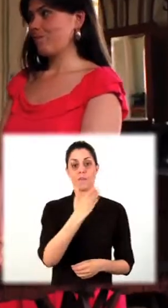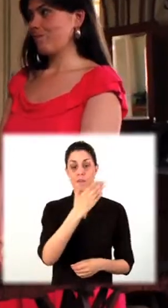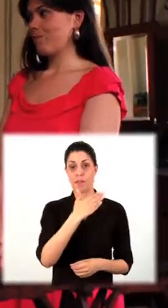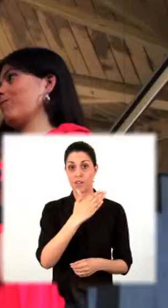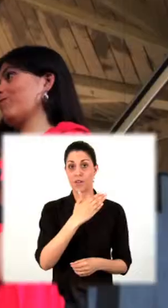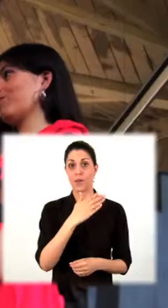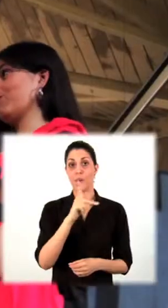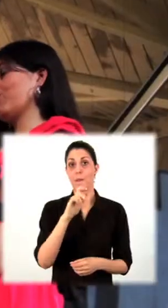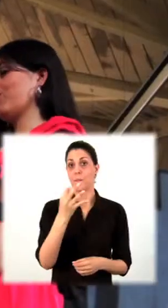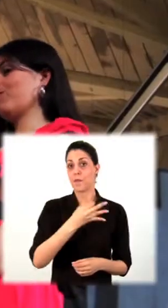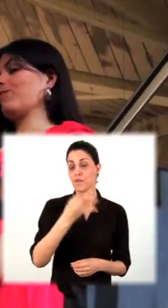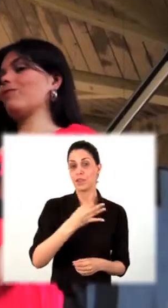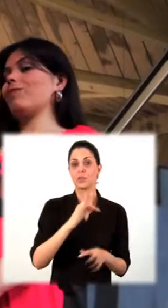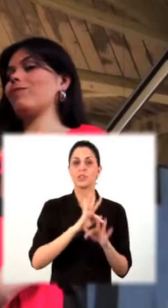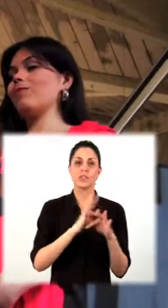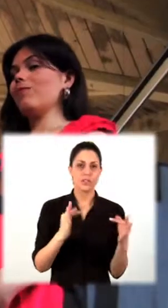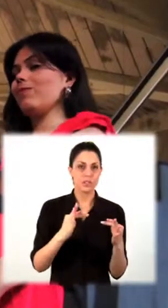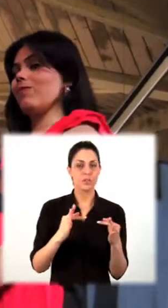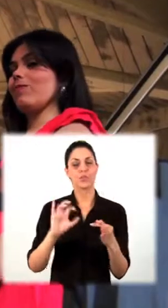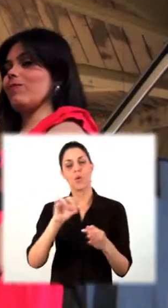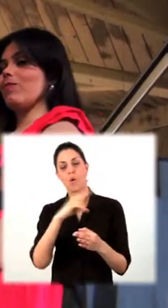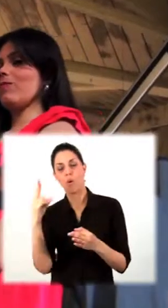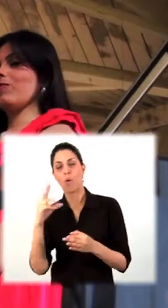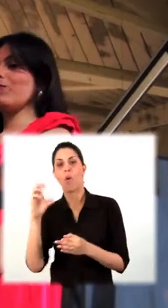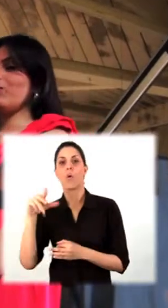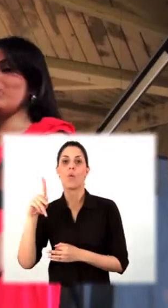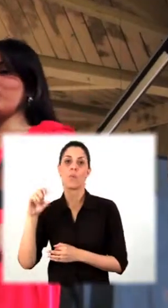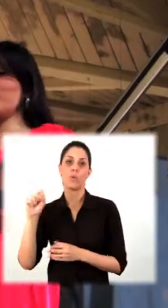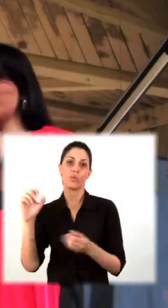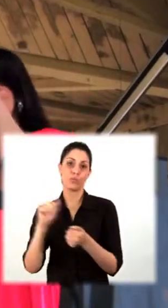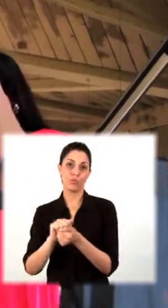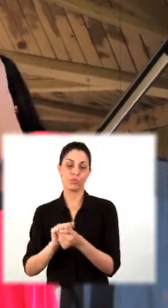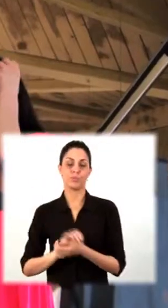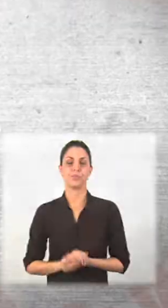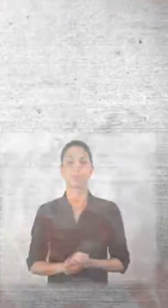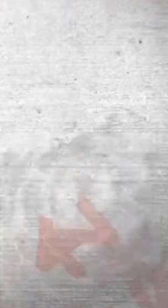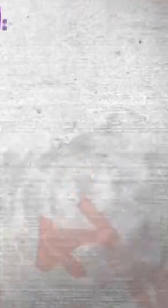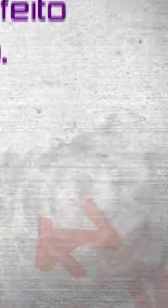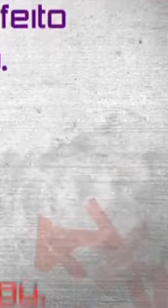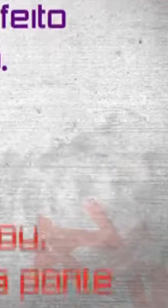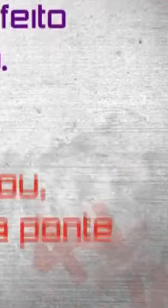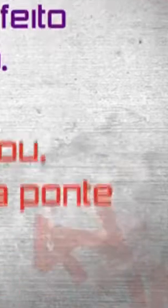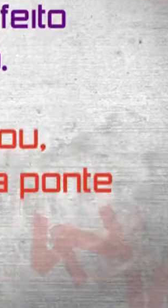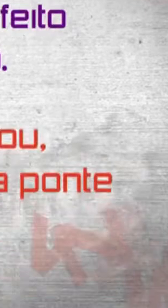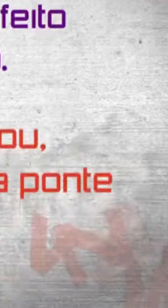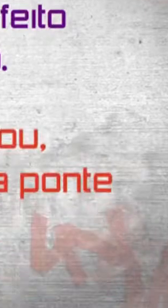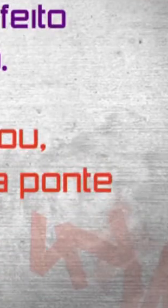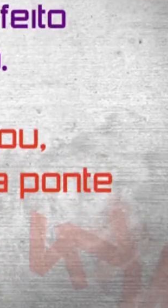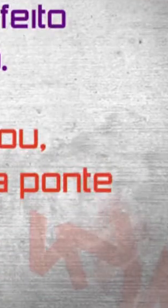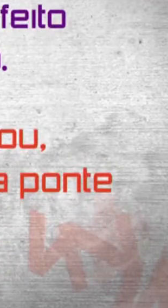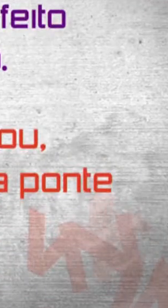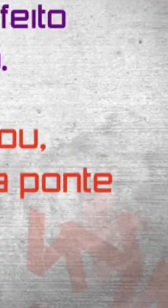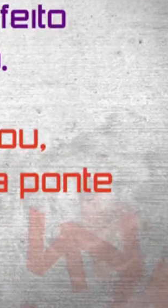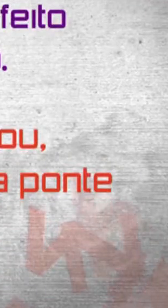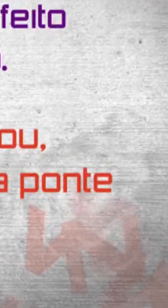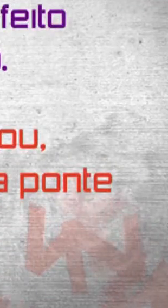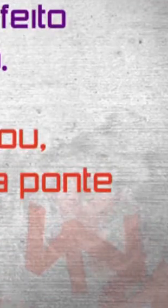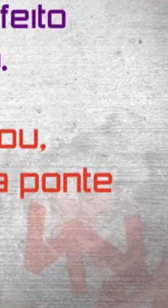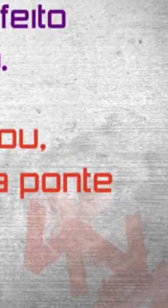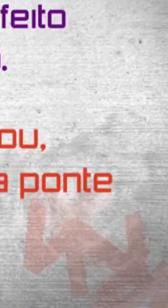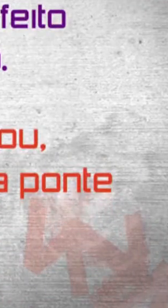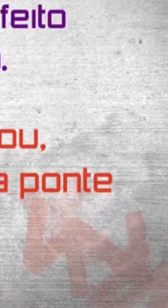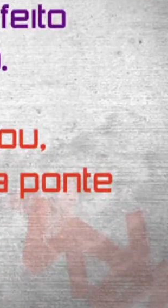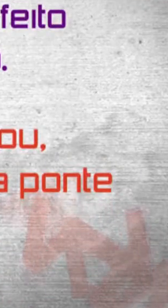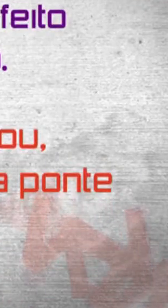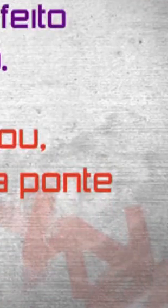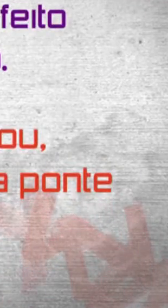o pretérito mais que perfeito simples e o pretérito mais que perfeito composto. Quando o trem chegou, não pôde passar, pois a ponte